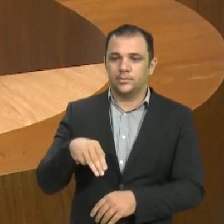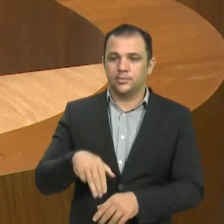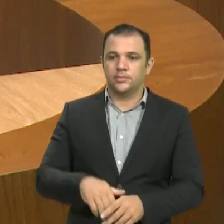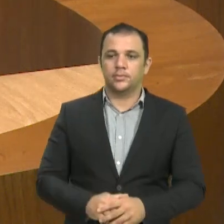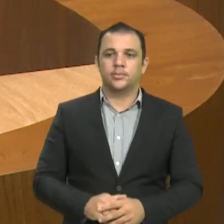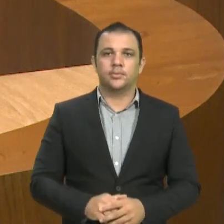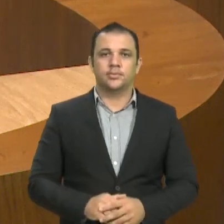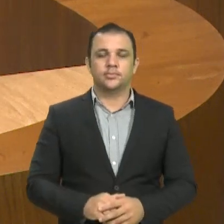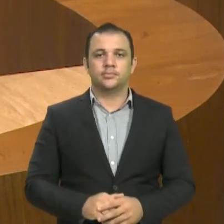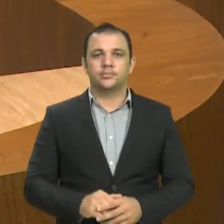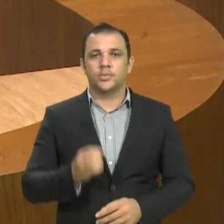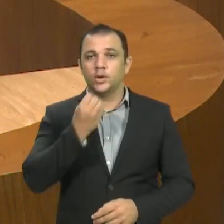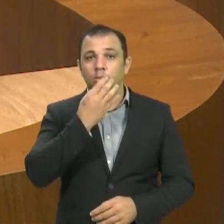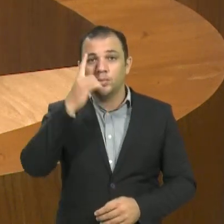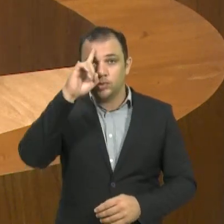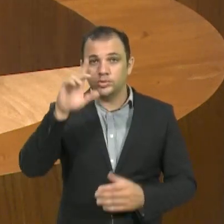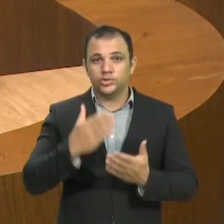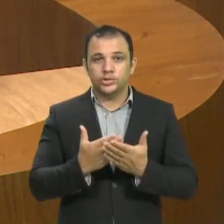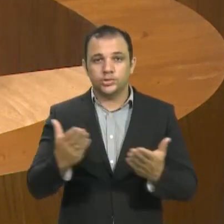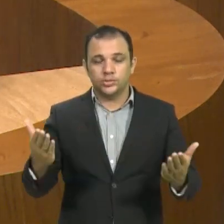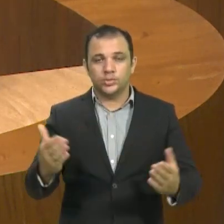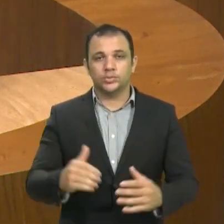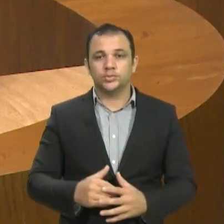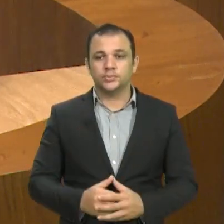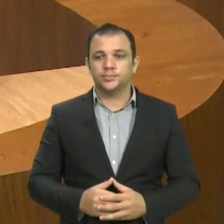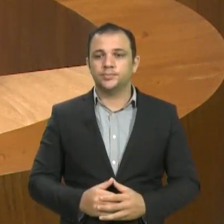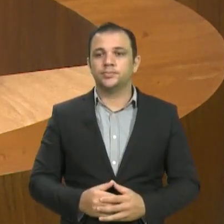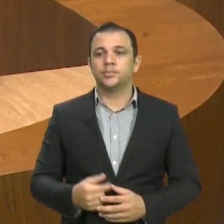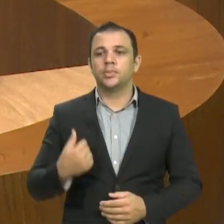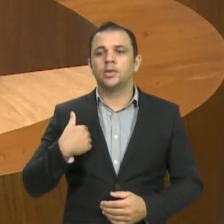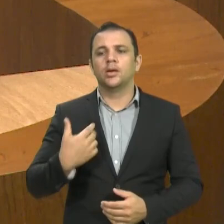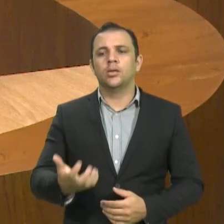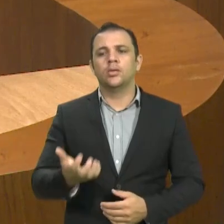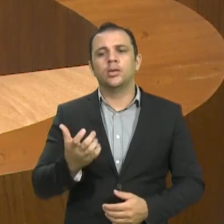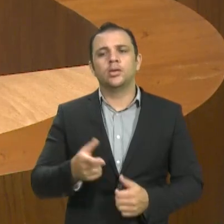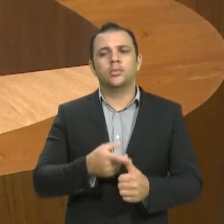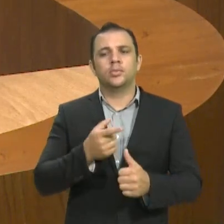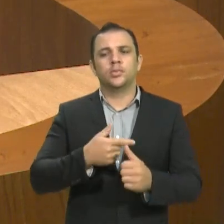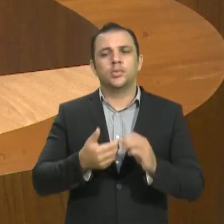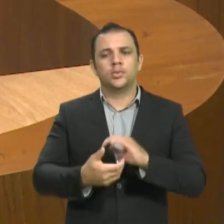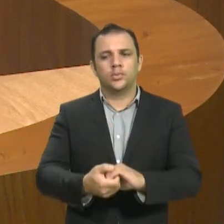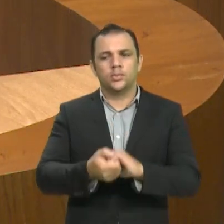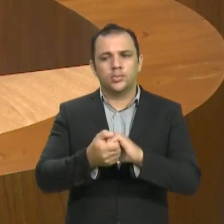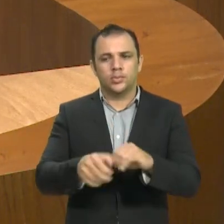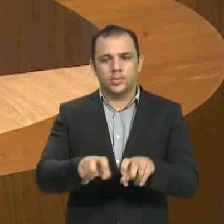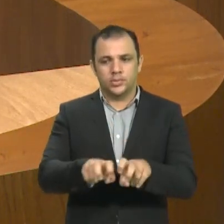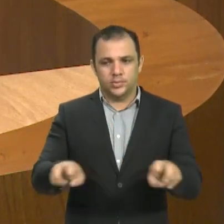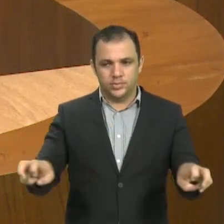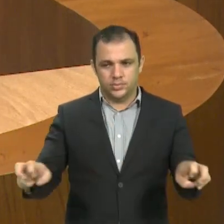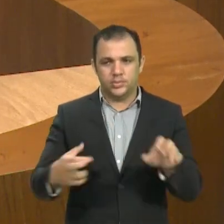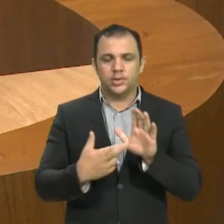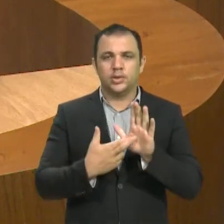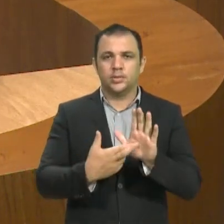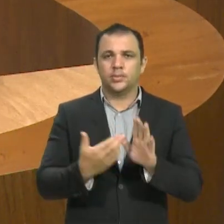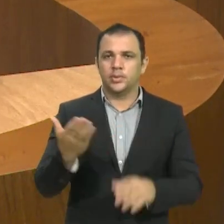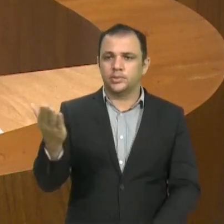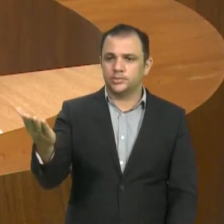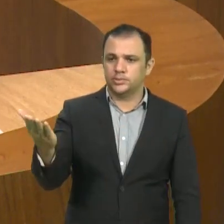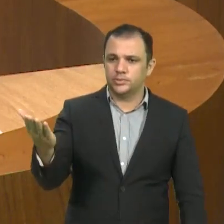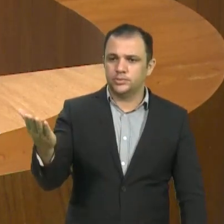Bom dia a todos e a todas. Queria aqui cumprimentar a mesa em nome do nosso colega e